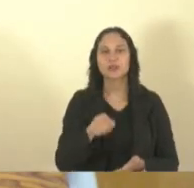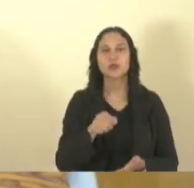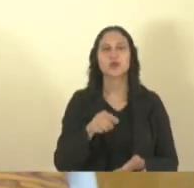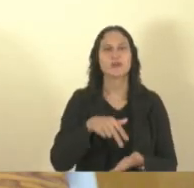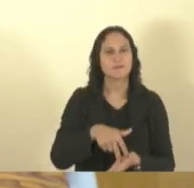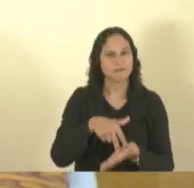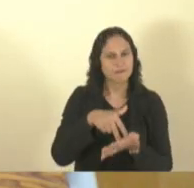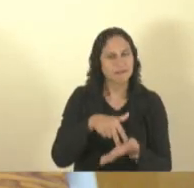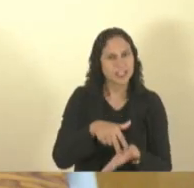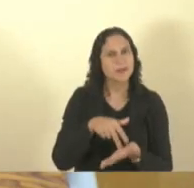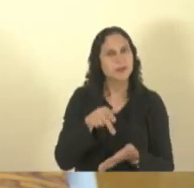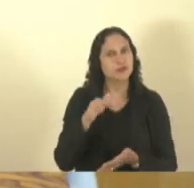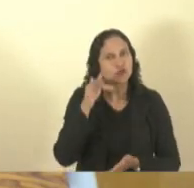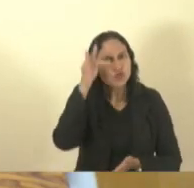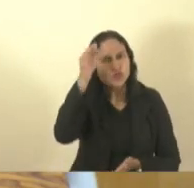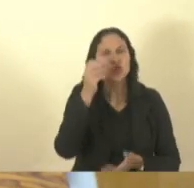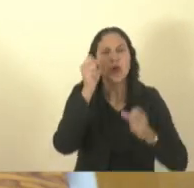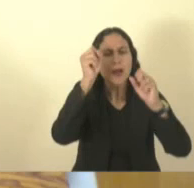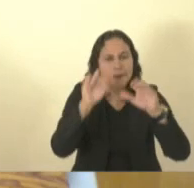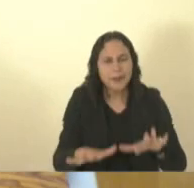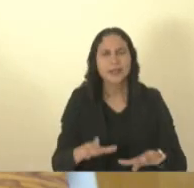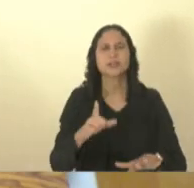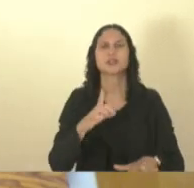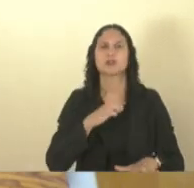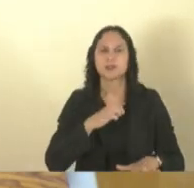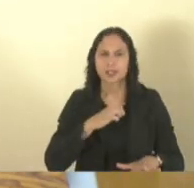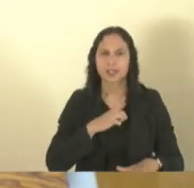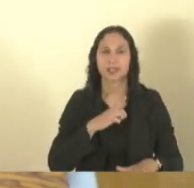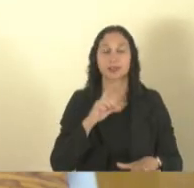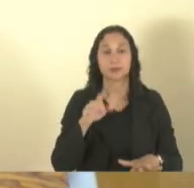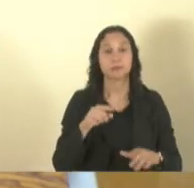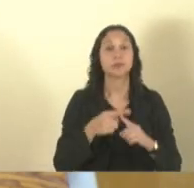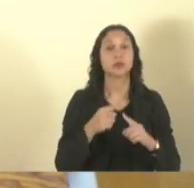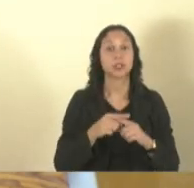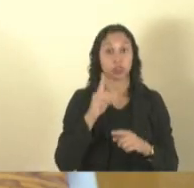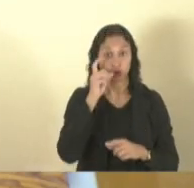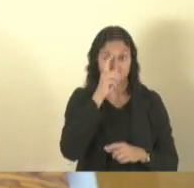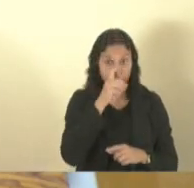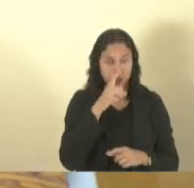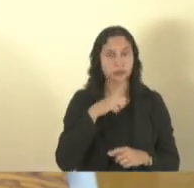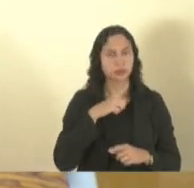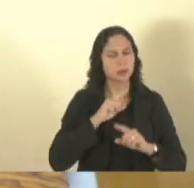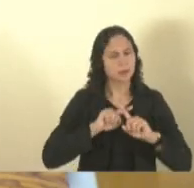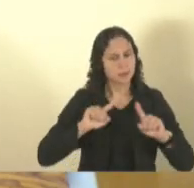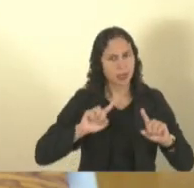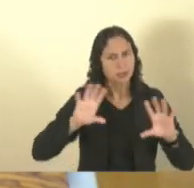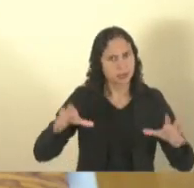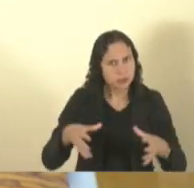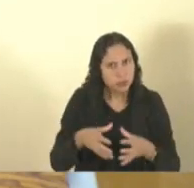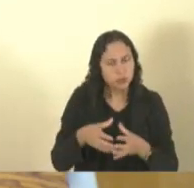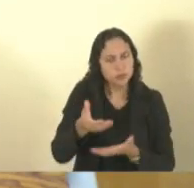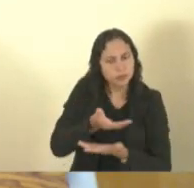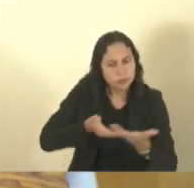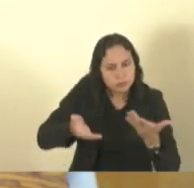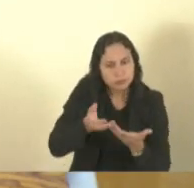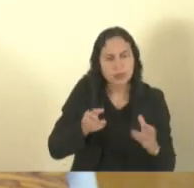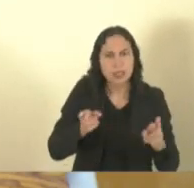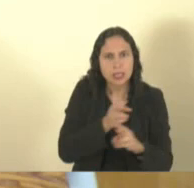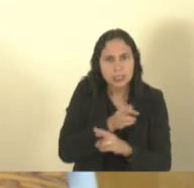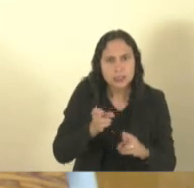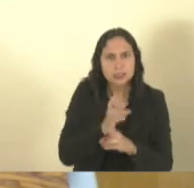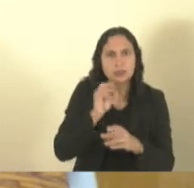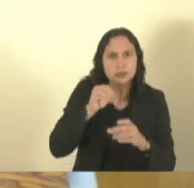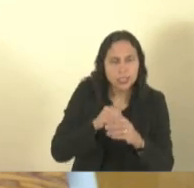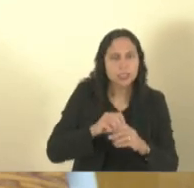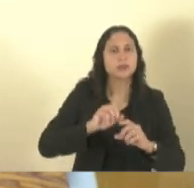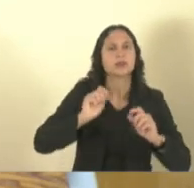a luz brilhará em seus caminhos. Dificuldade nós teremos, mas juntos, trabalhando em equipe, articulando com todos os atores envolvidos, a gente